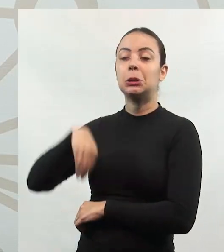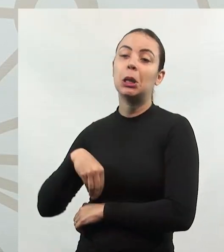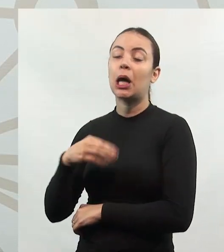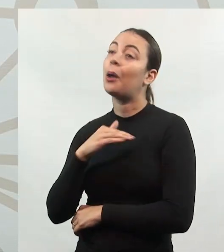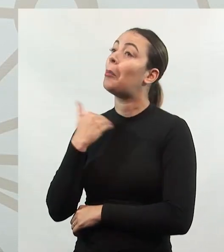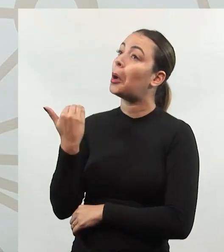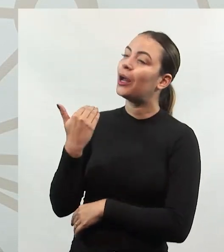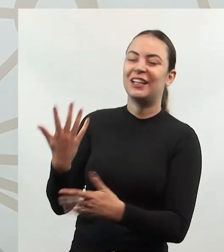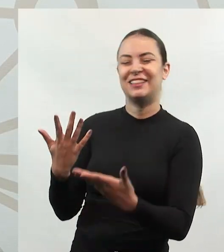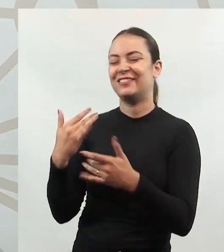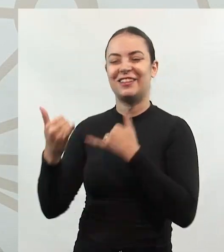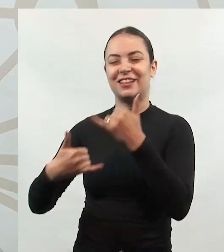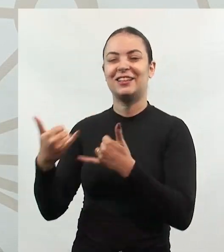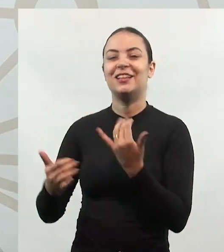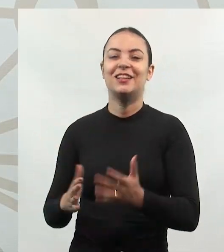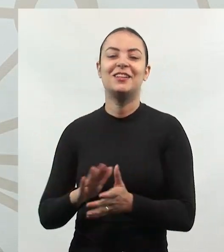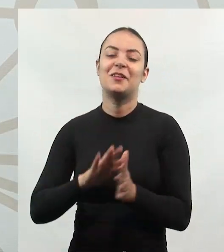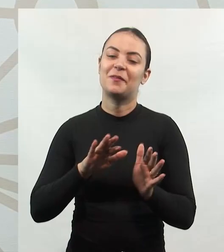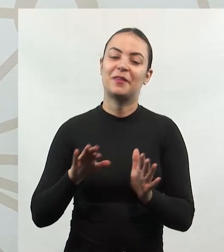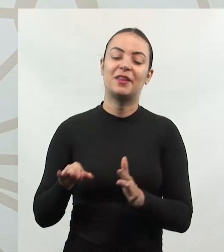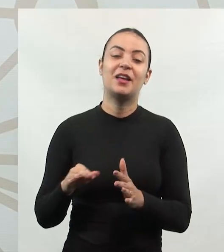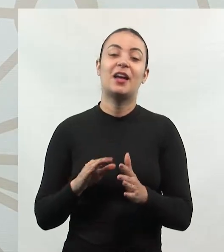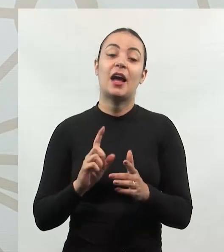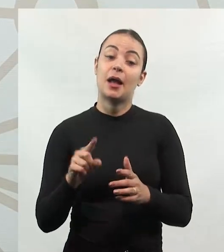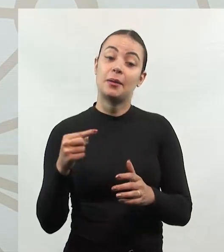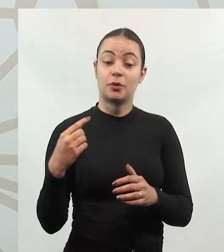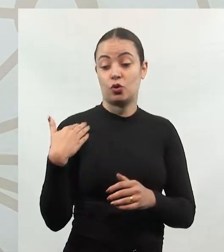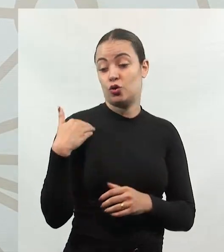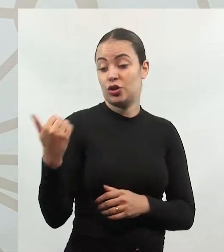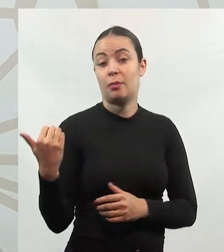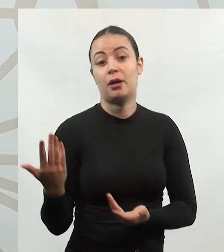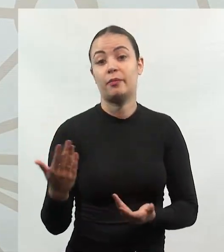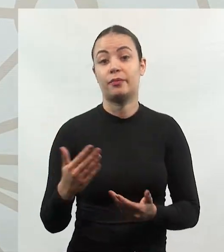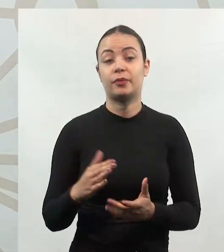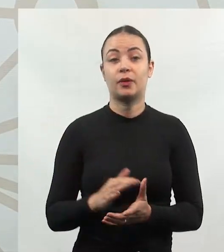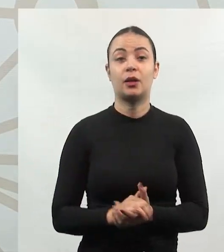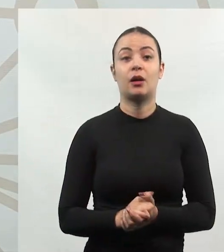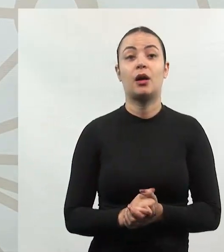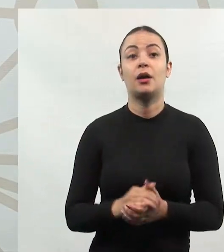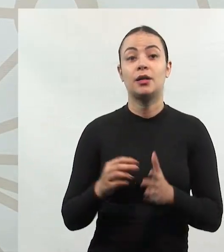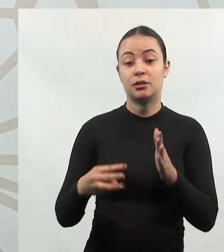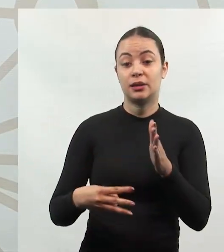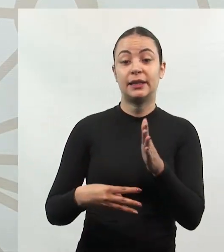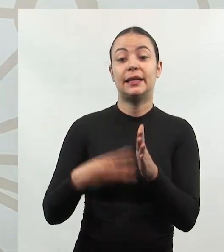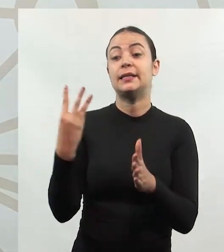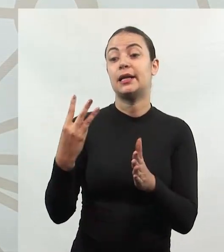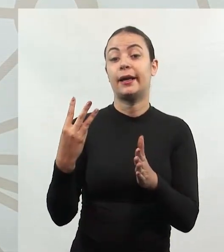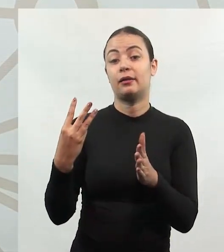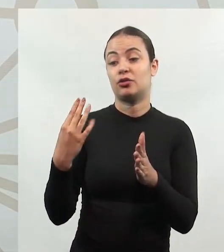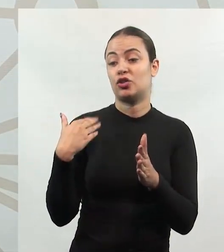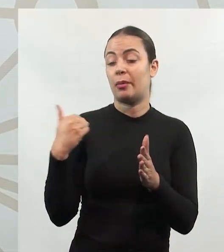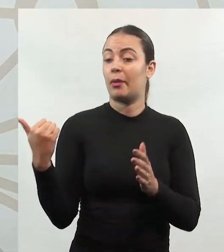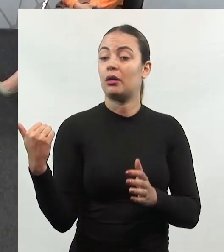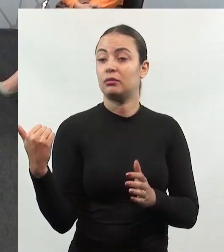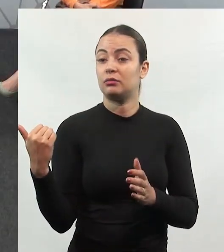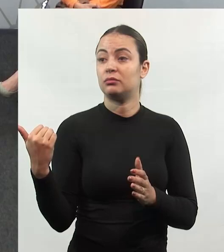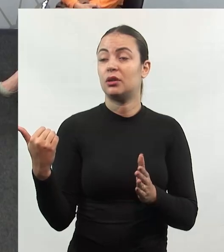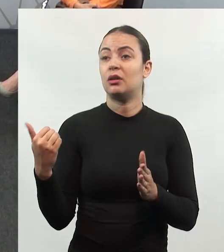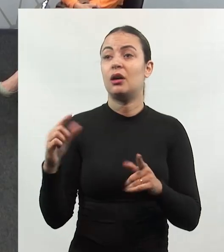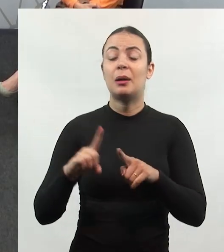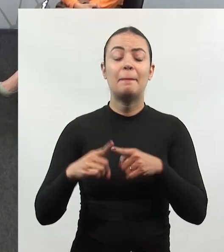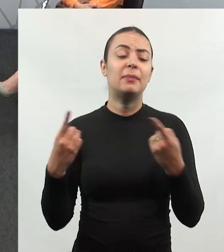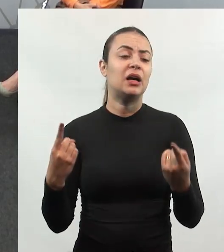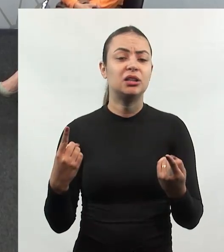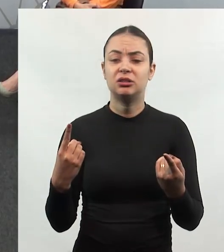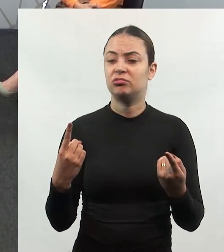72ª colocação, 62, né? eram 50 vagas. Então, eu tinha que esperar o quê? 12 pessoas